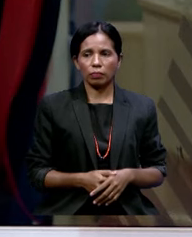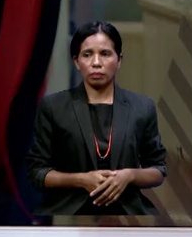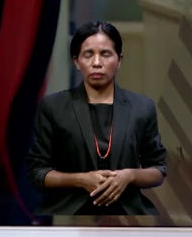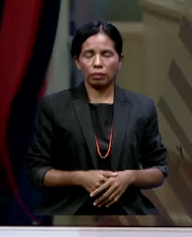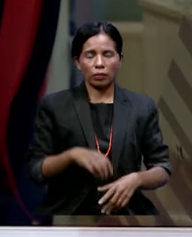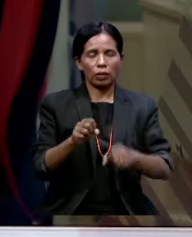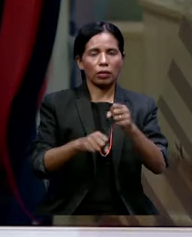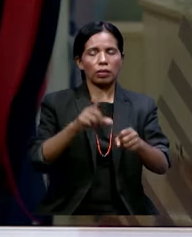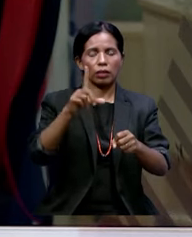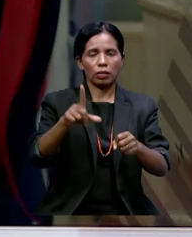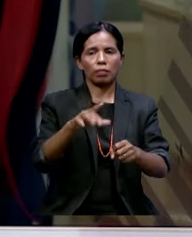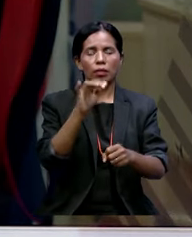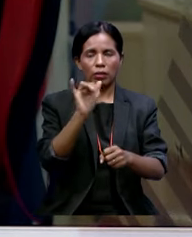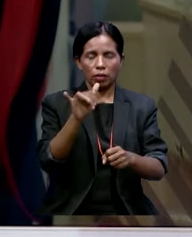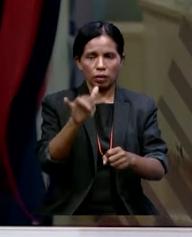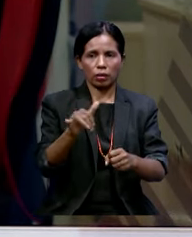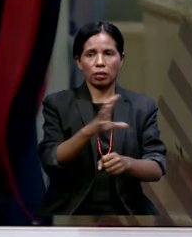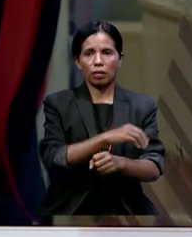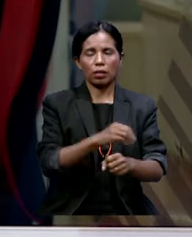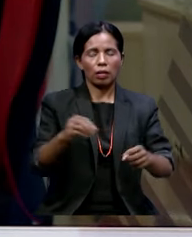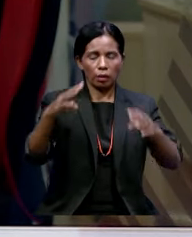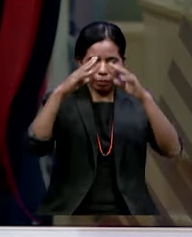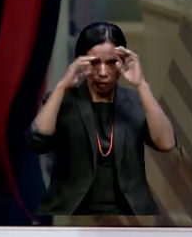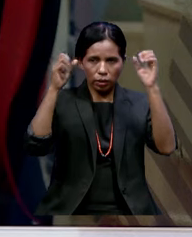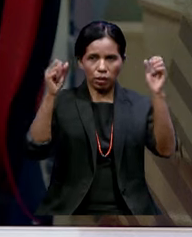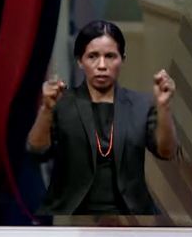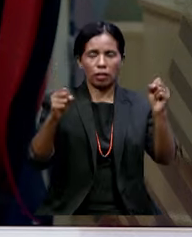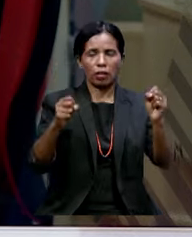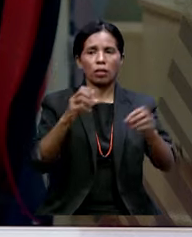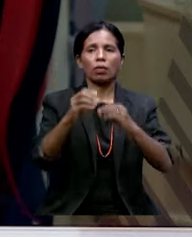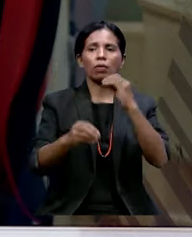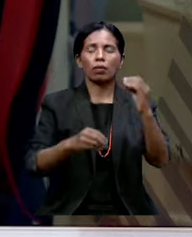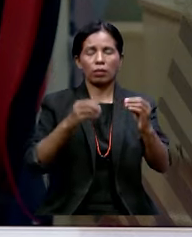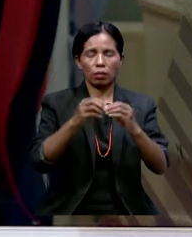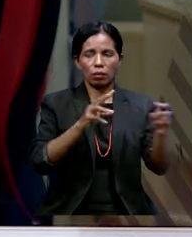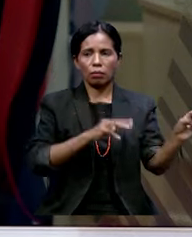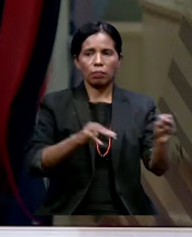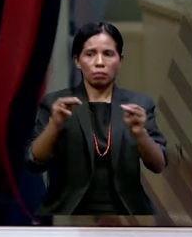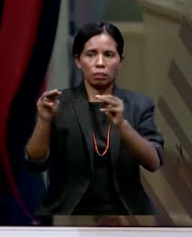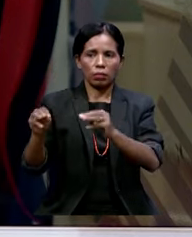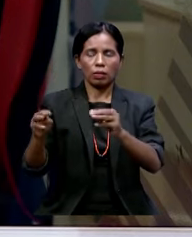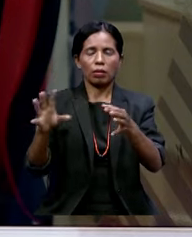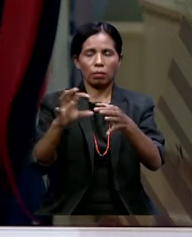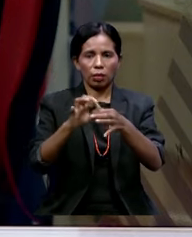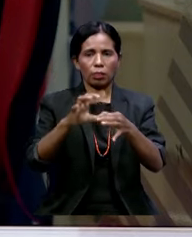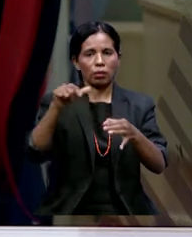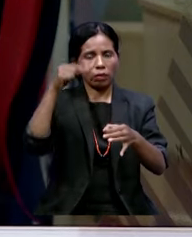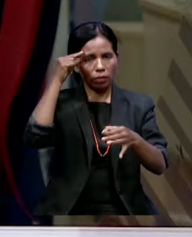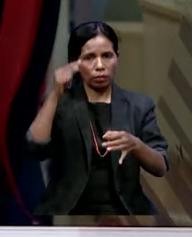Sociedade Civil concorda com a opinião do presidente da República Niang com a remodelação do membro do governo.